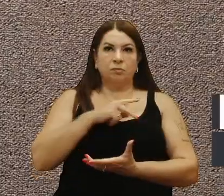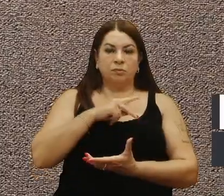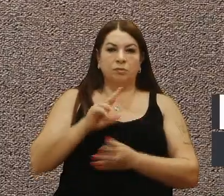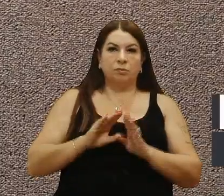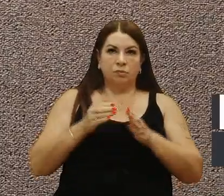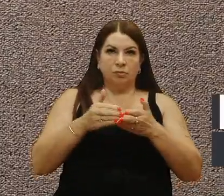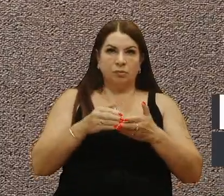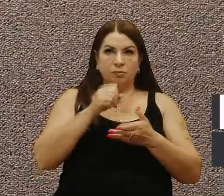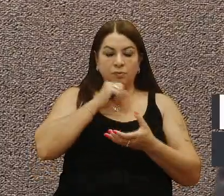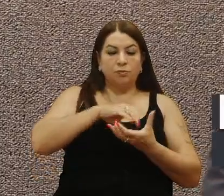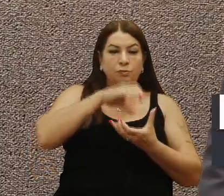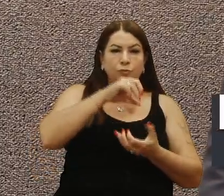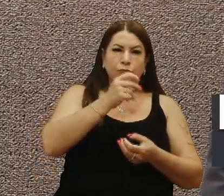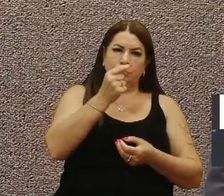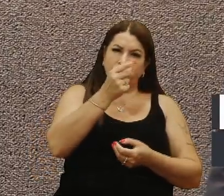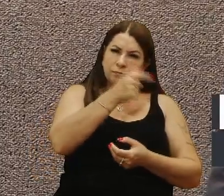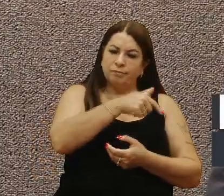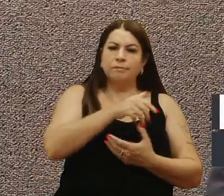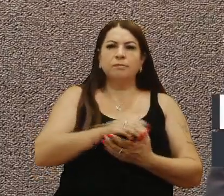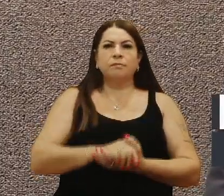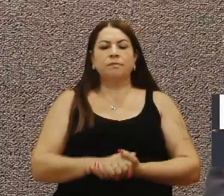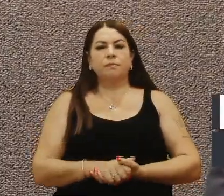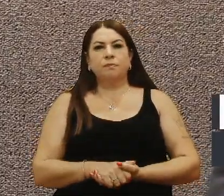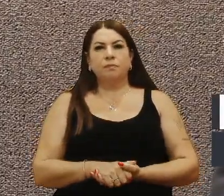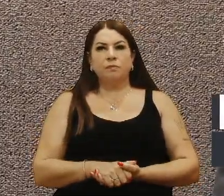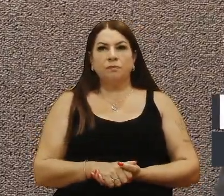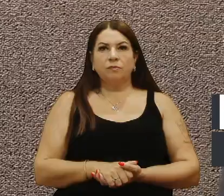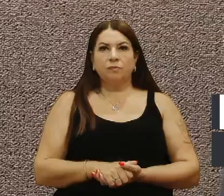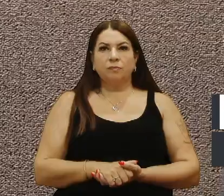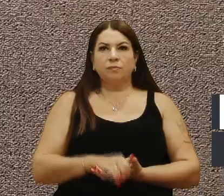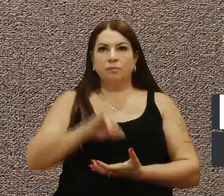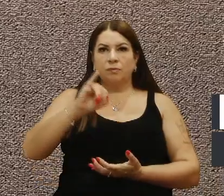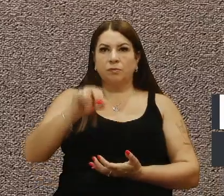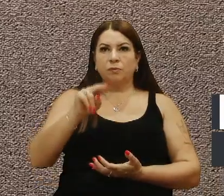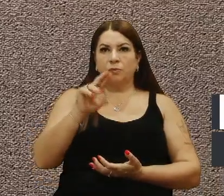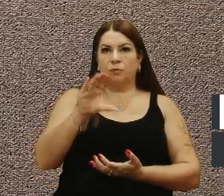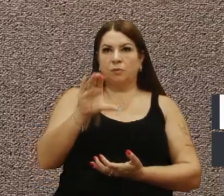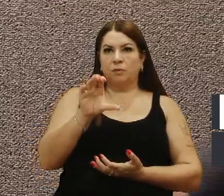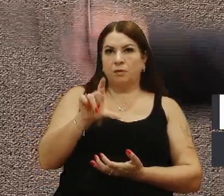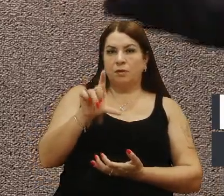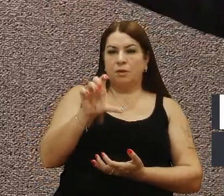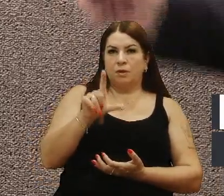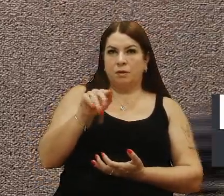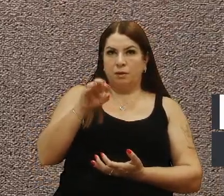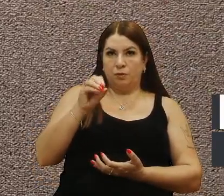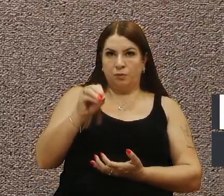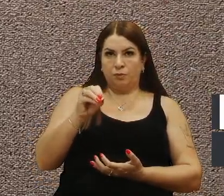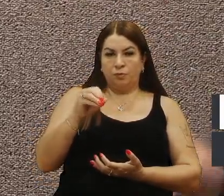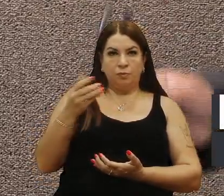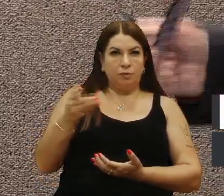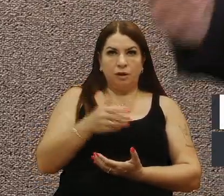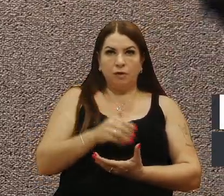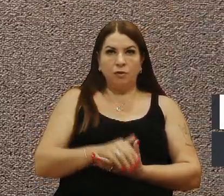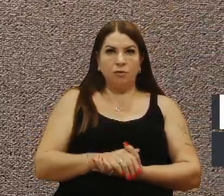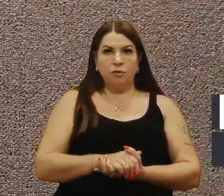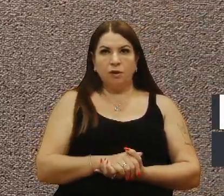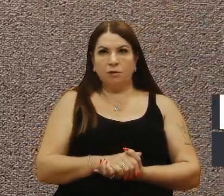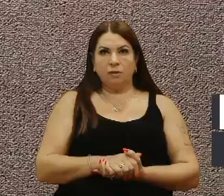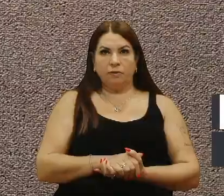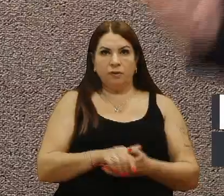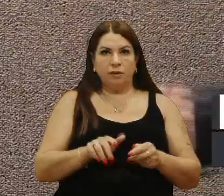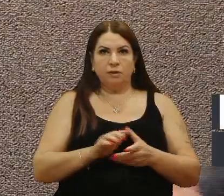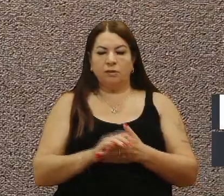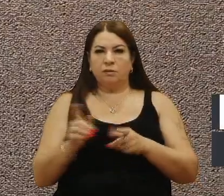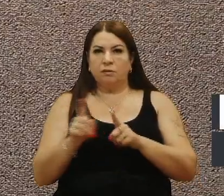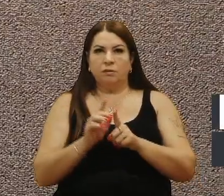de Idosos por muito tempo, o Juscelino, enfim, eu não sei, o Paulinho, não lembro o nome de todos, mas